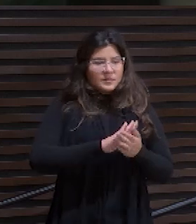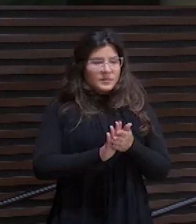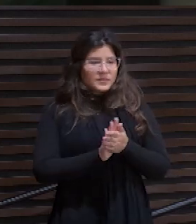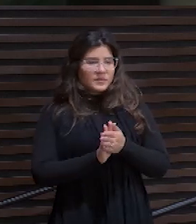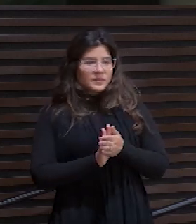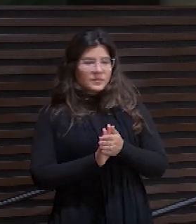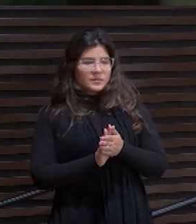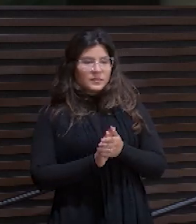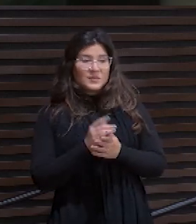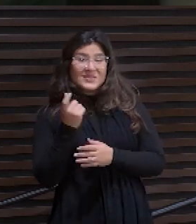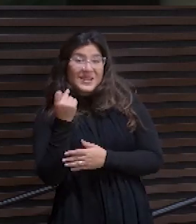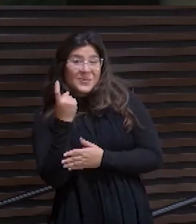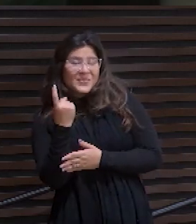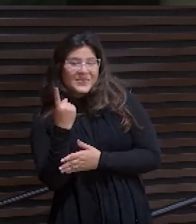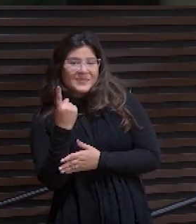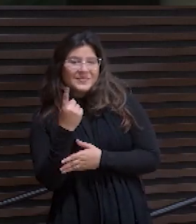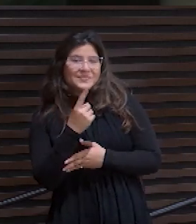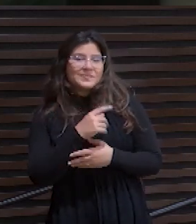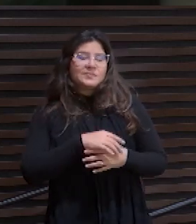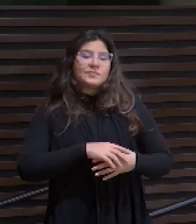singular.